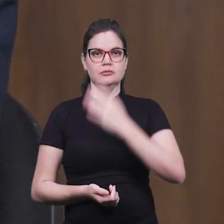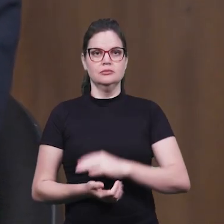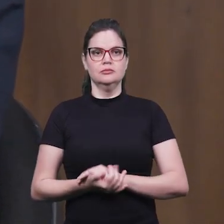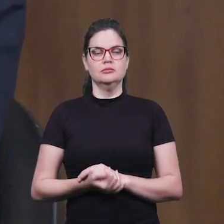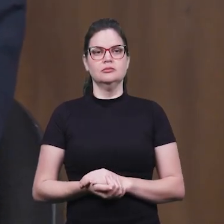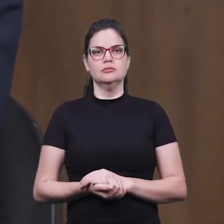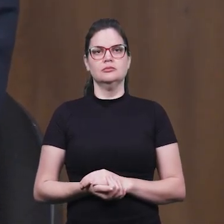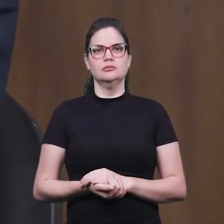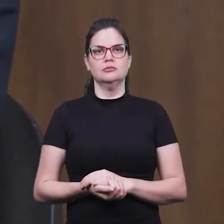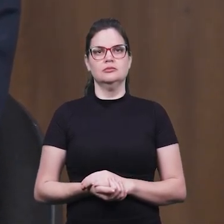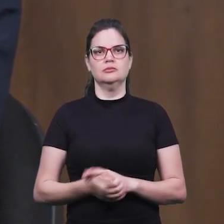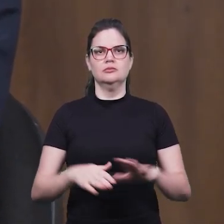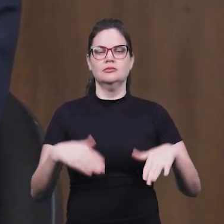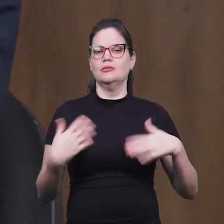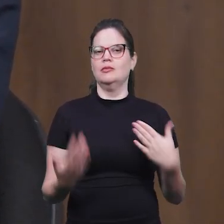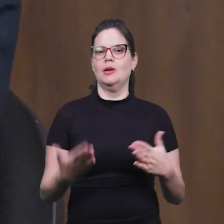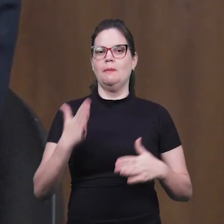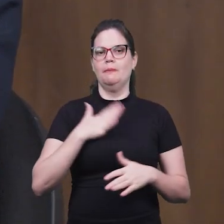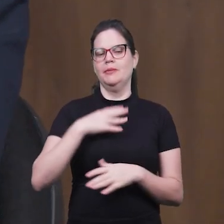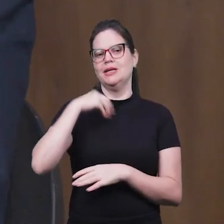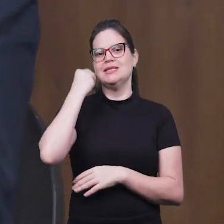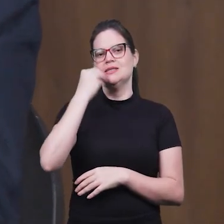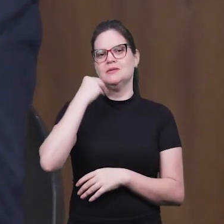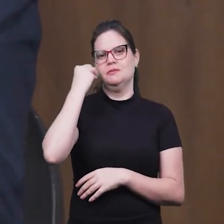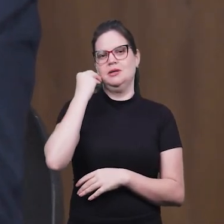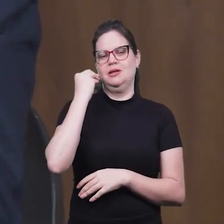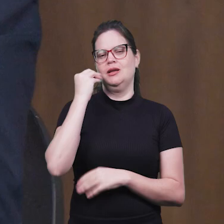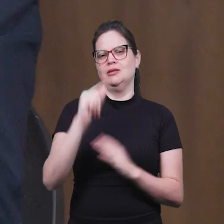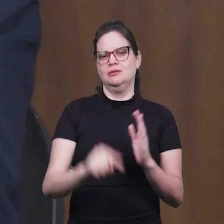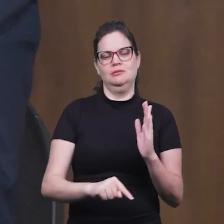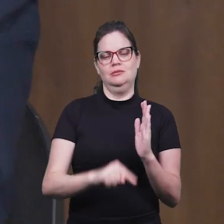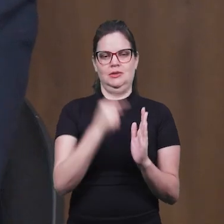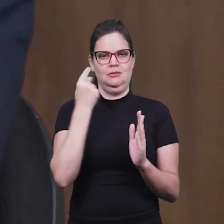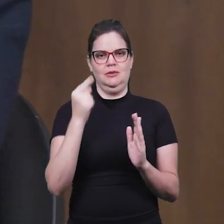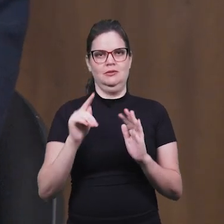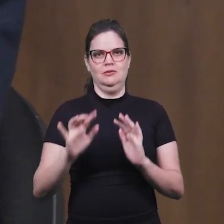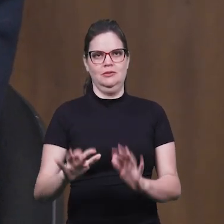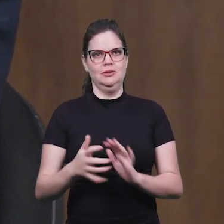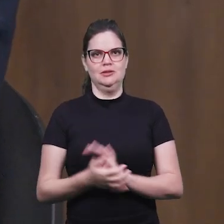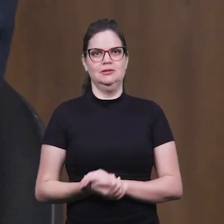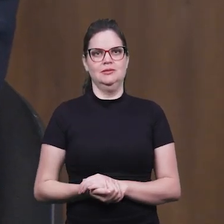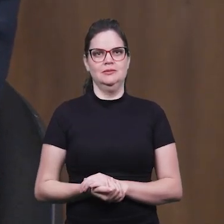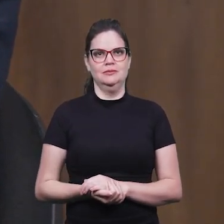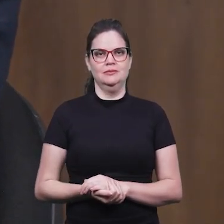a minha primeira experiência foi essa. Agora, eram